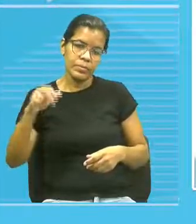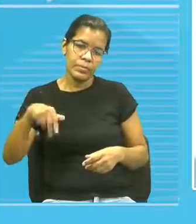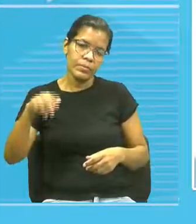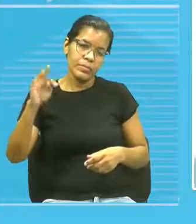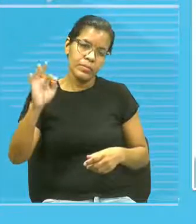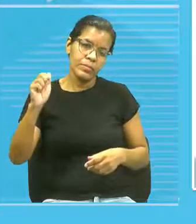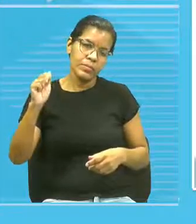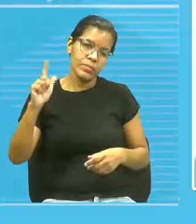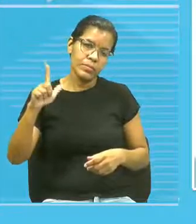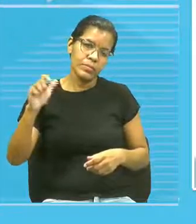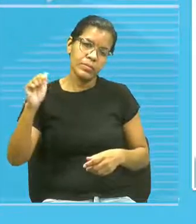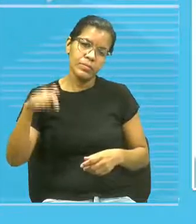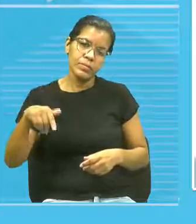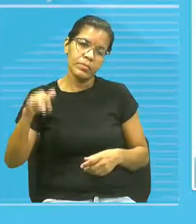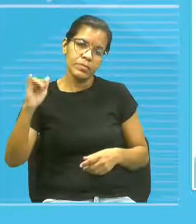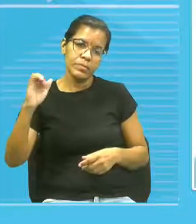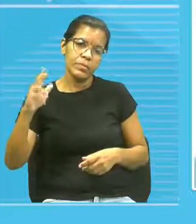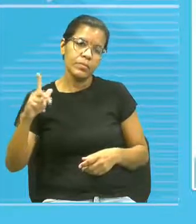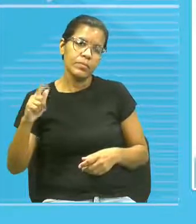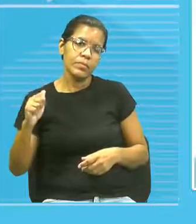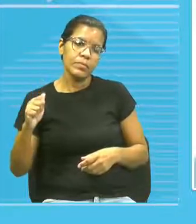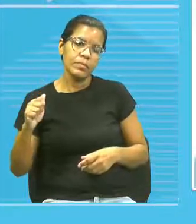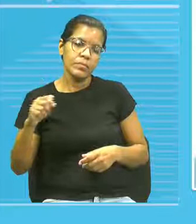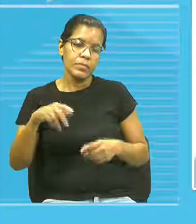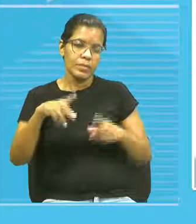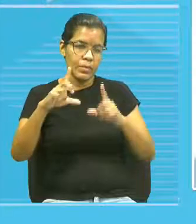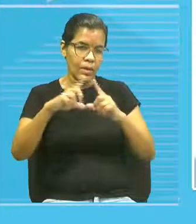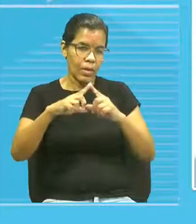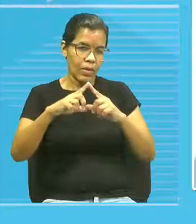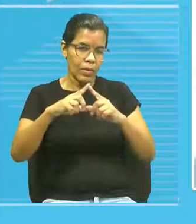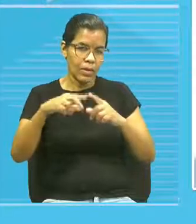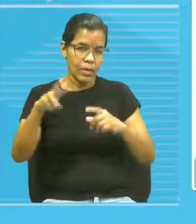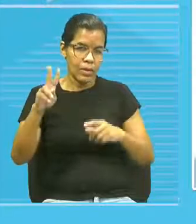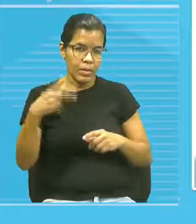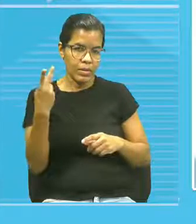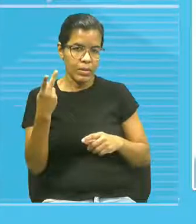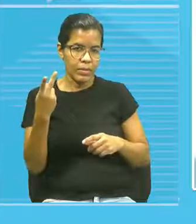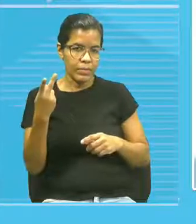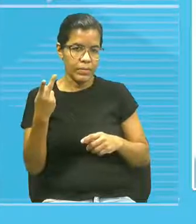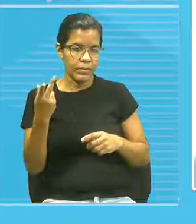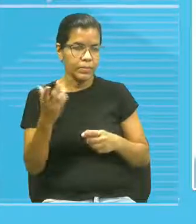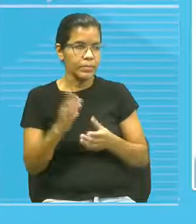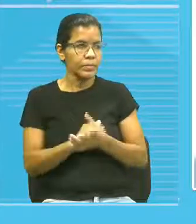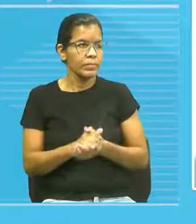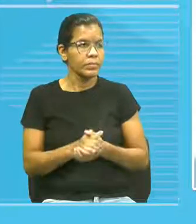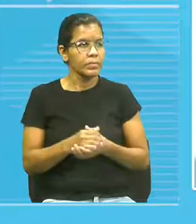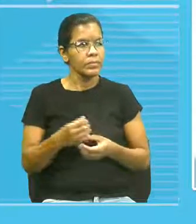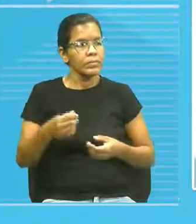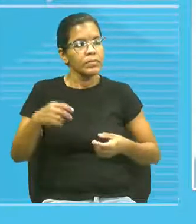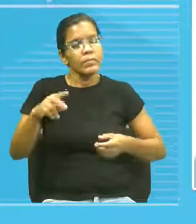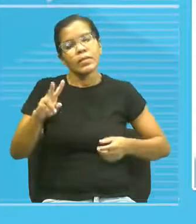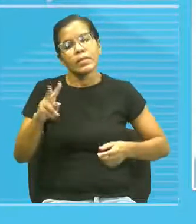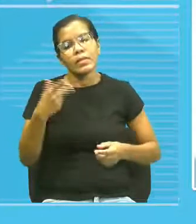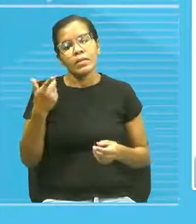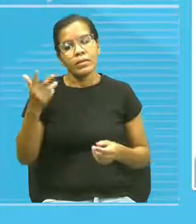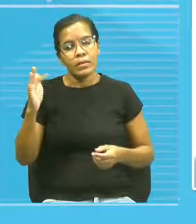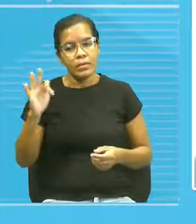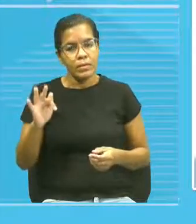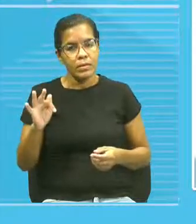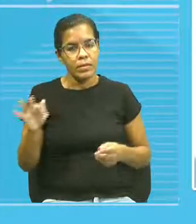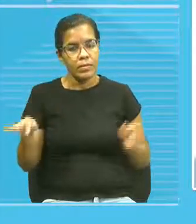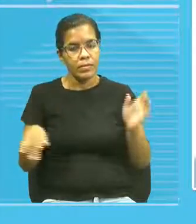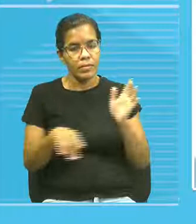o delta H, tá bom? Que se resume a entalpia final menos